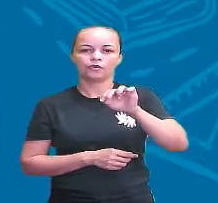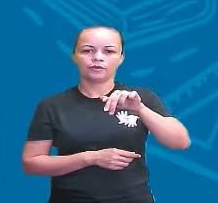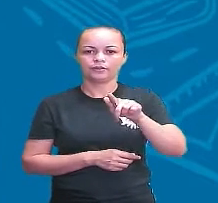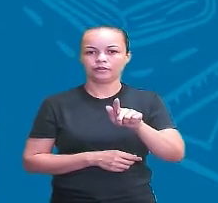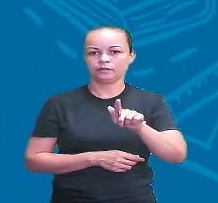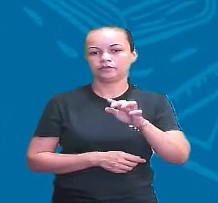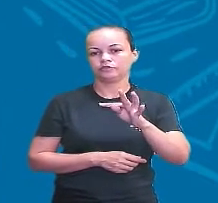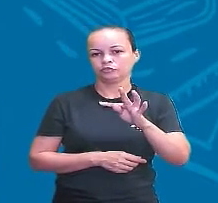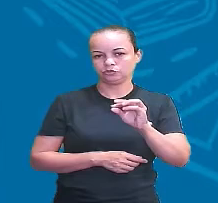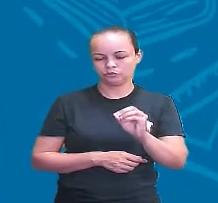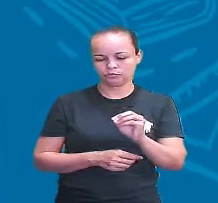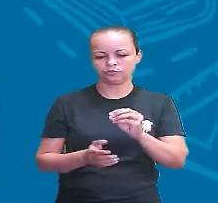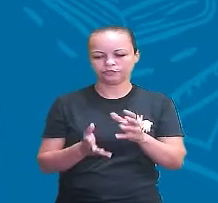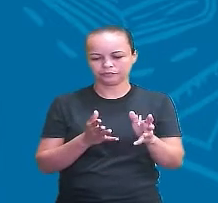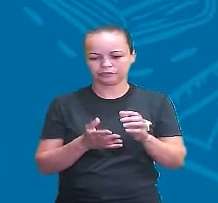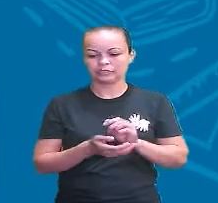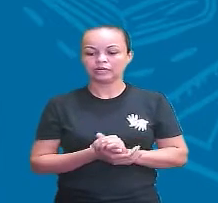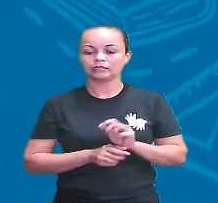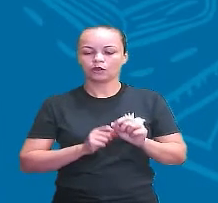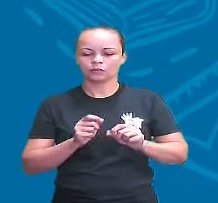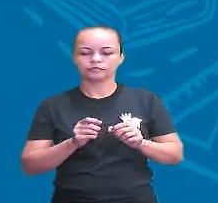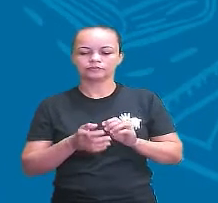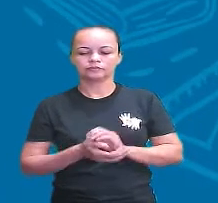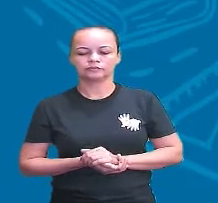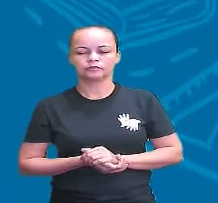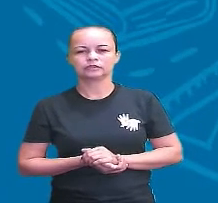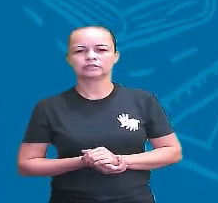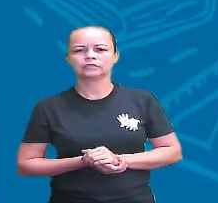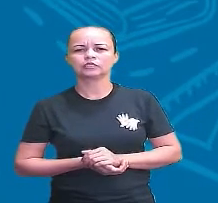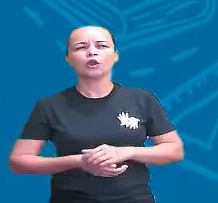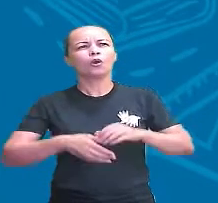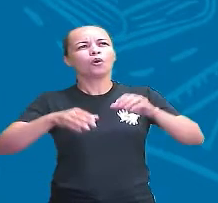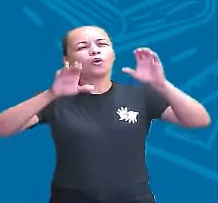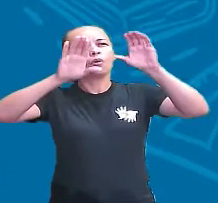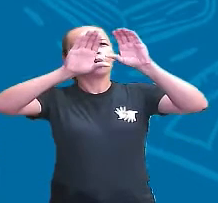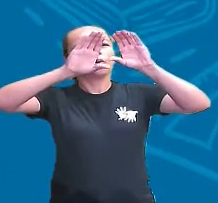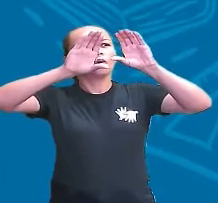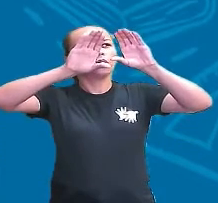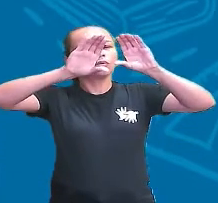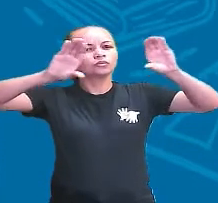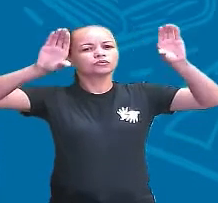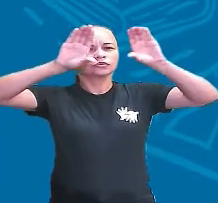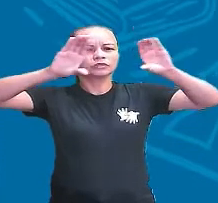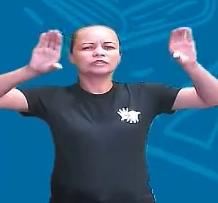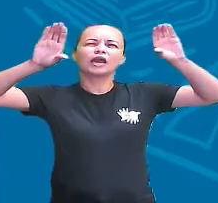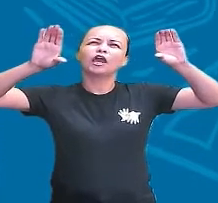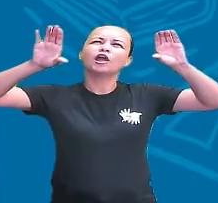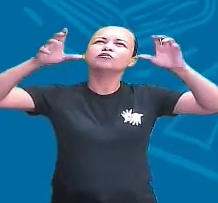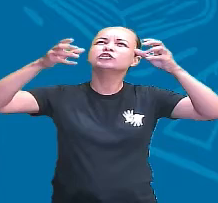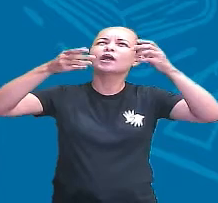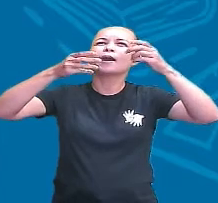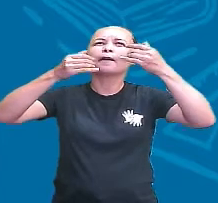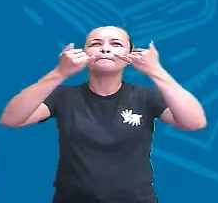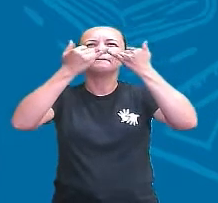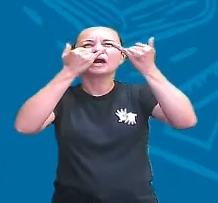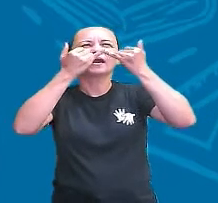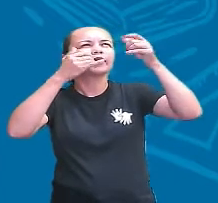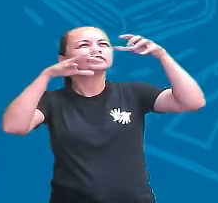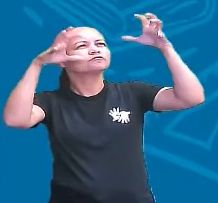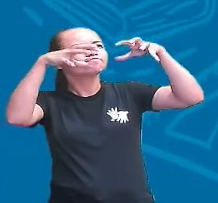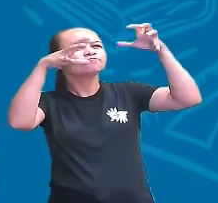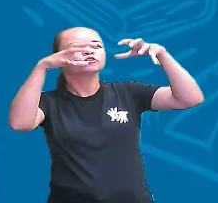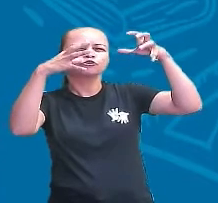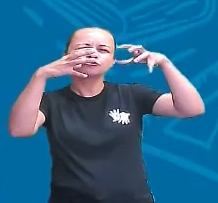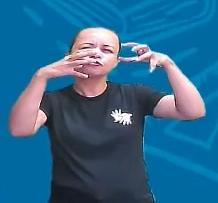It's going to rain. Então, o céu está nublado, então a previsão é que o quê? Vai chover. É